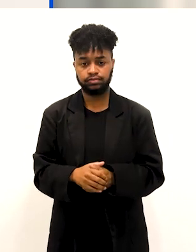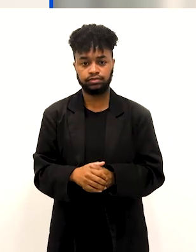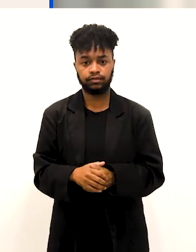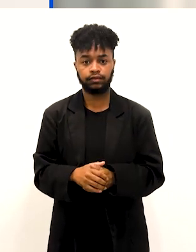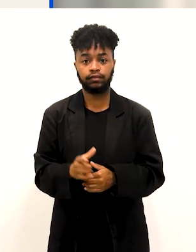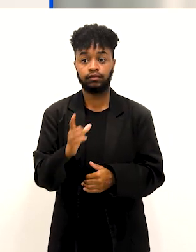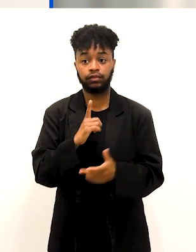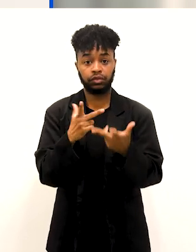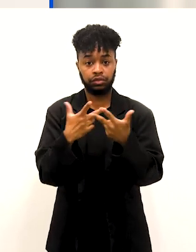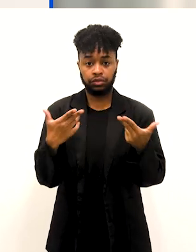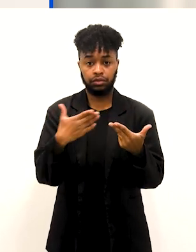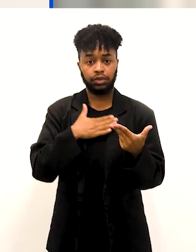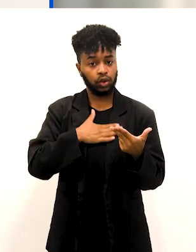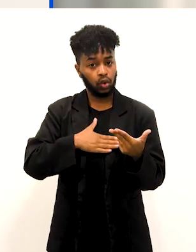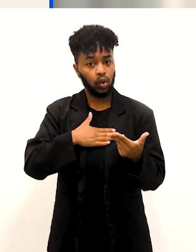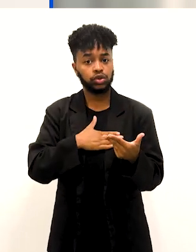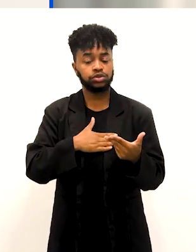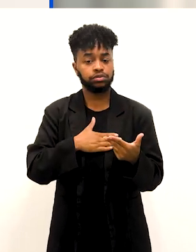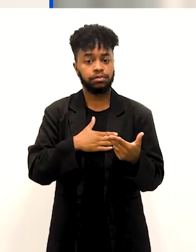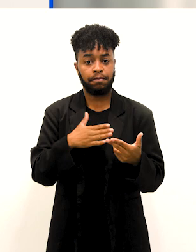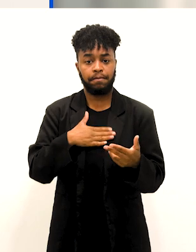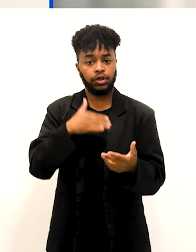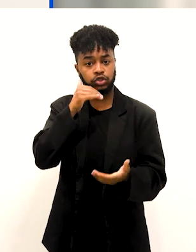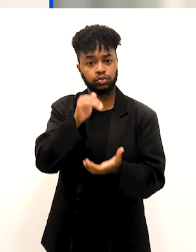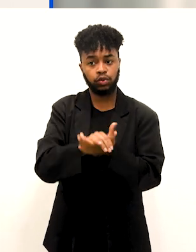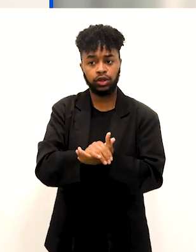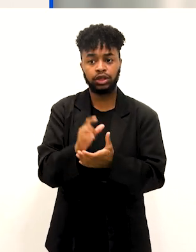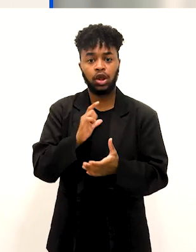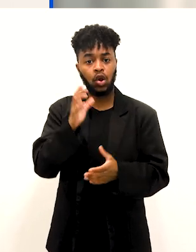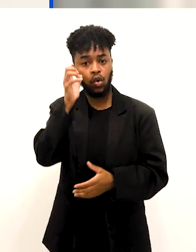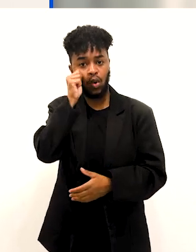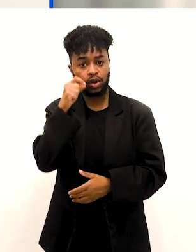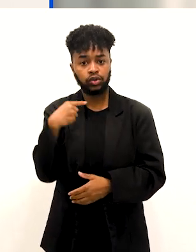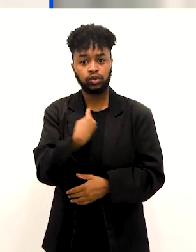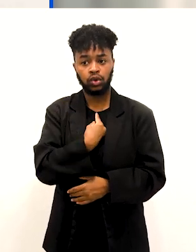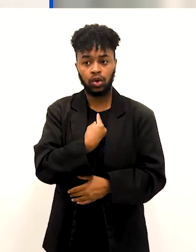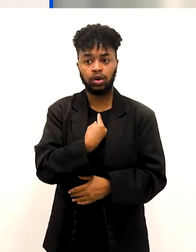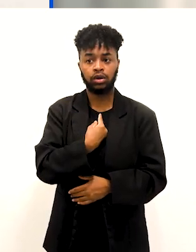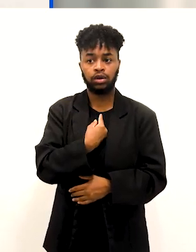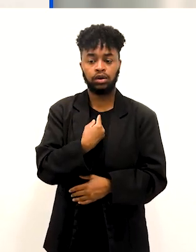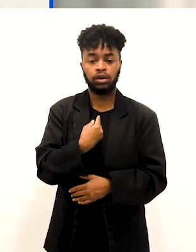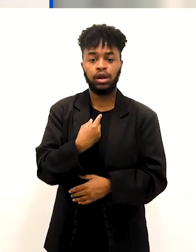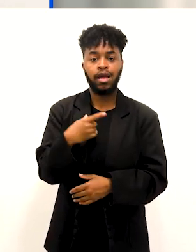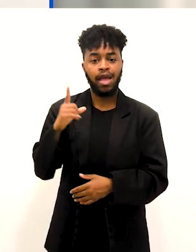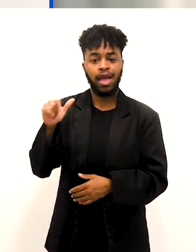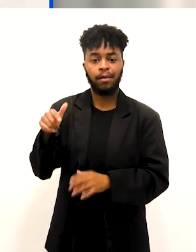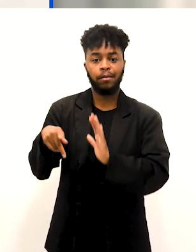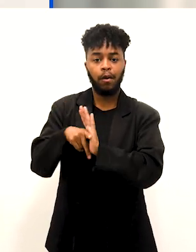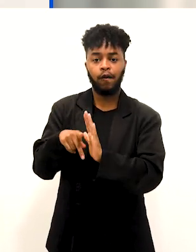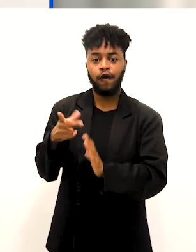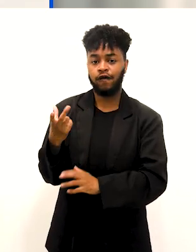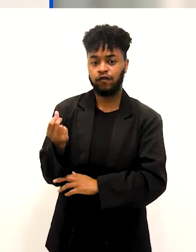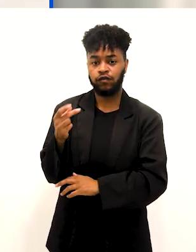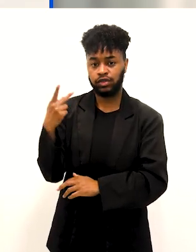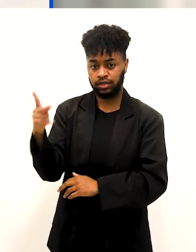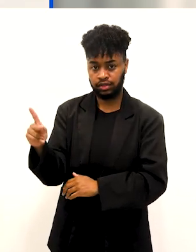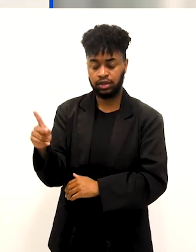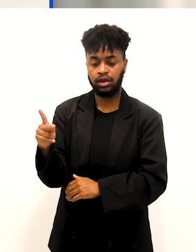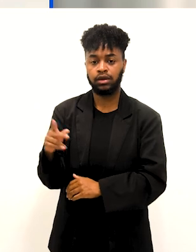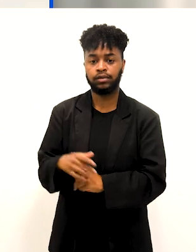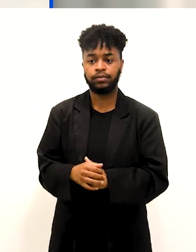um gosto particular meio de minha esposa. A gente tem um quadro que a gente preserva, que é um quadro que é herança do avô dela, que é um